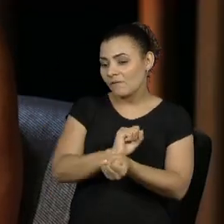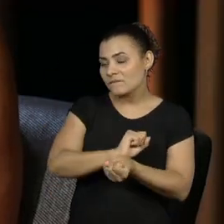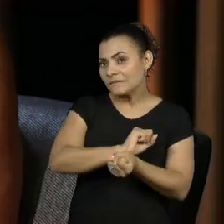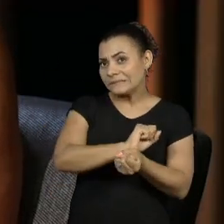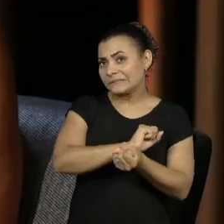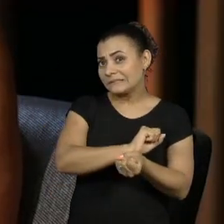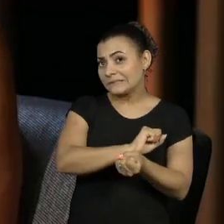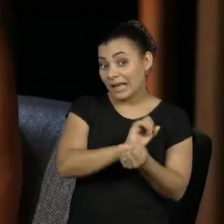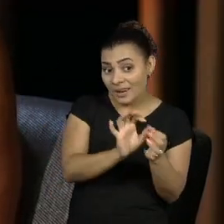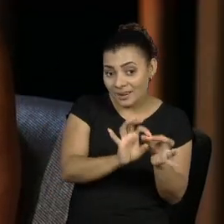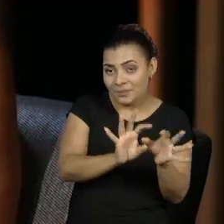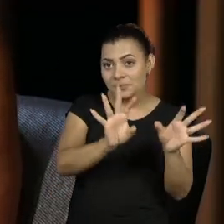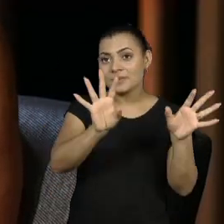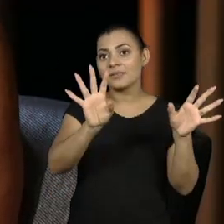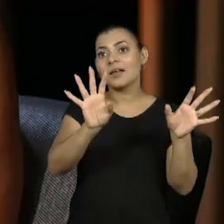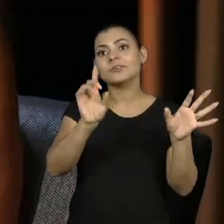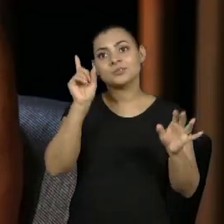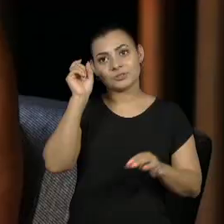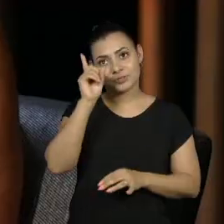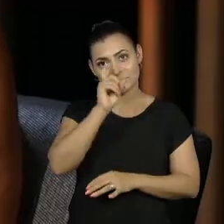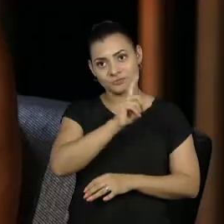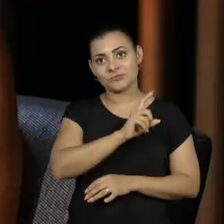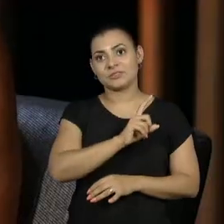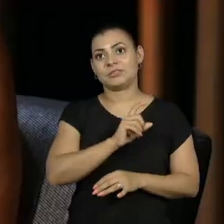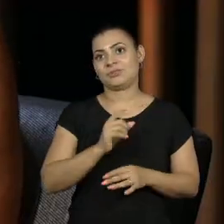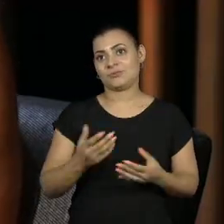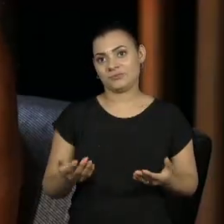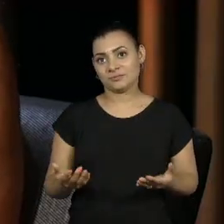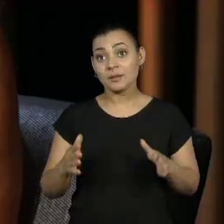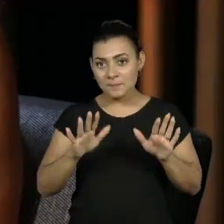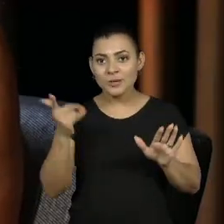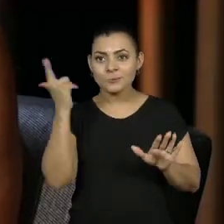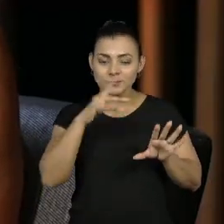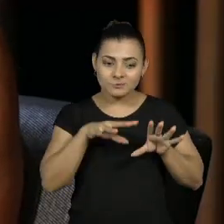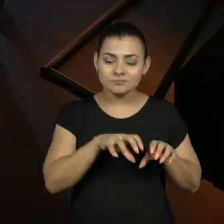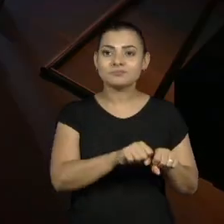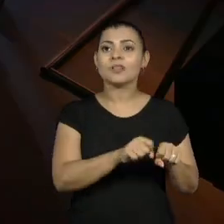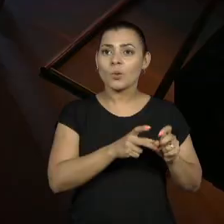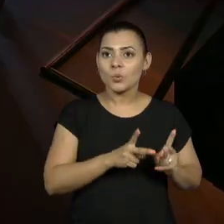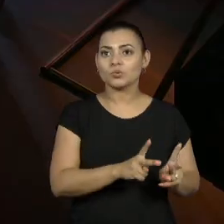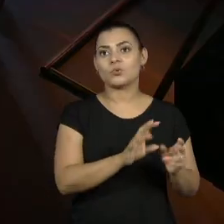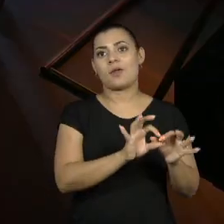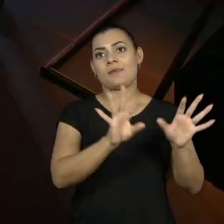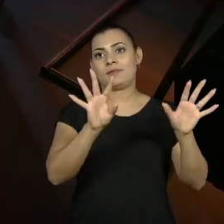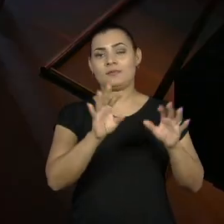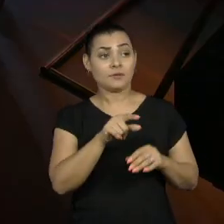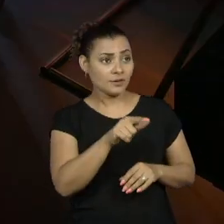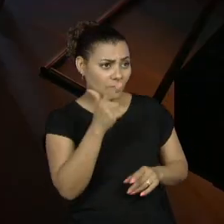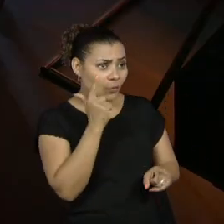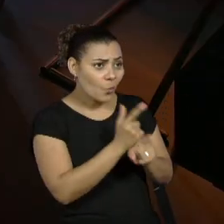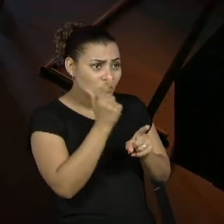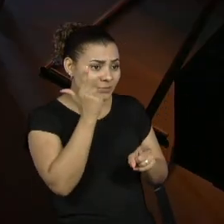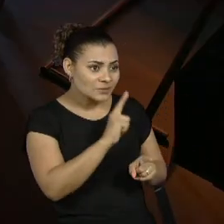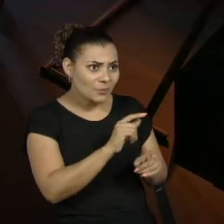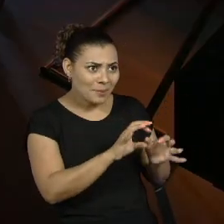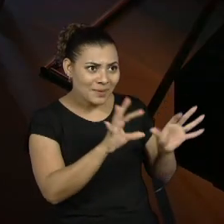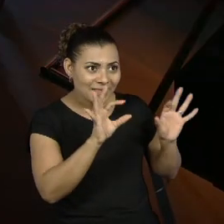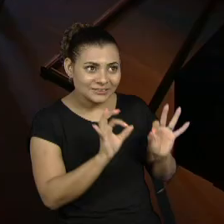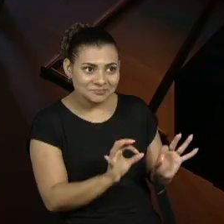de Escravidão que a liberdade era muito difícil de obter e ainda mais difícil de manter eles encontraram